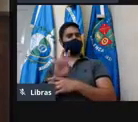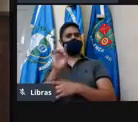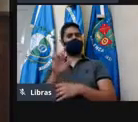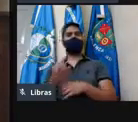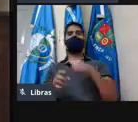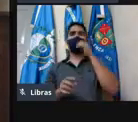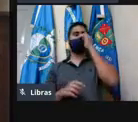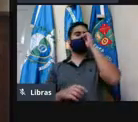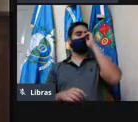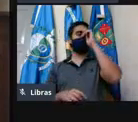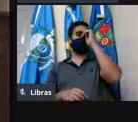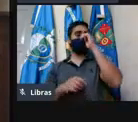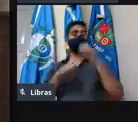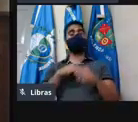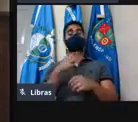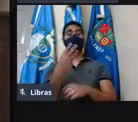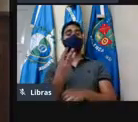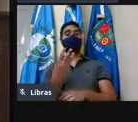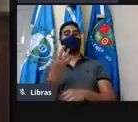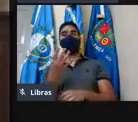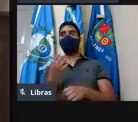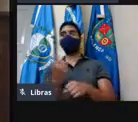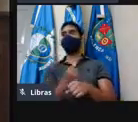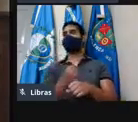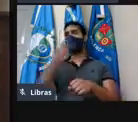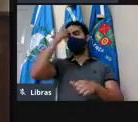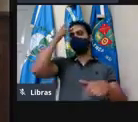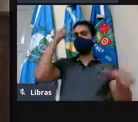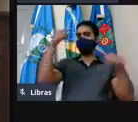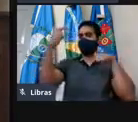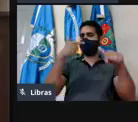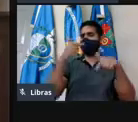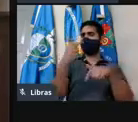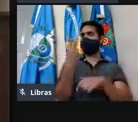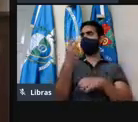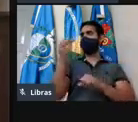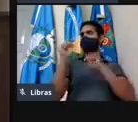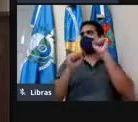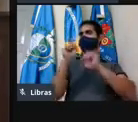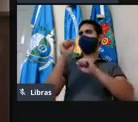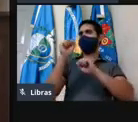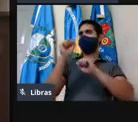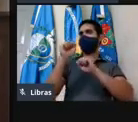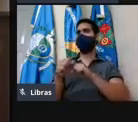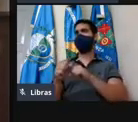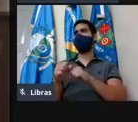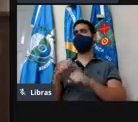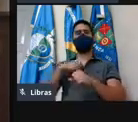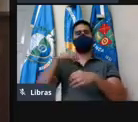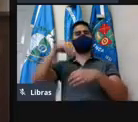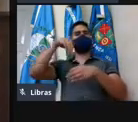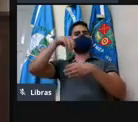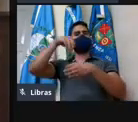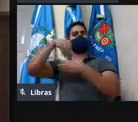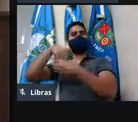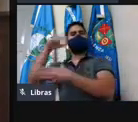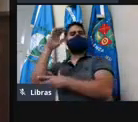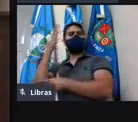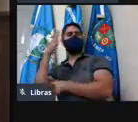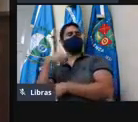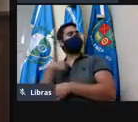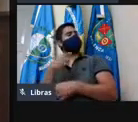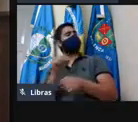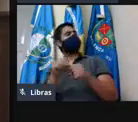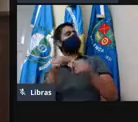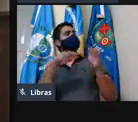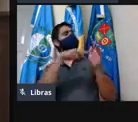Nesses 3, 4 anos que esses trabalhadores dessas 2 firmas plantou essas árvores, eu queria saber, fazer uma